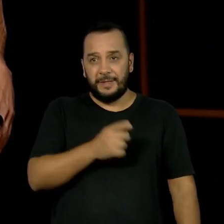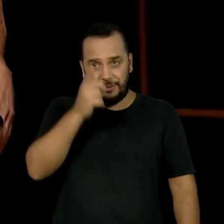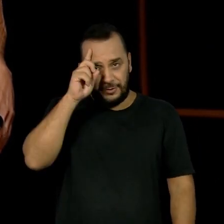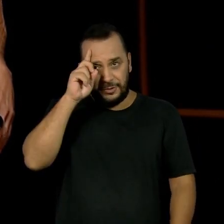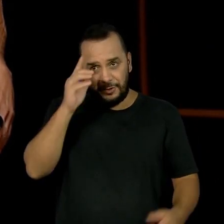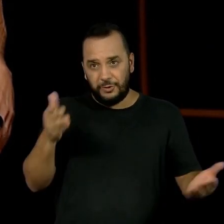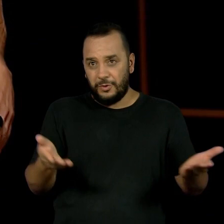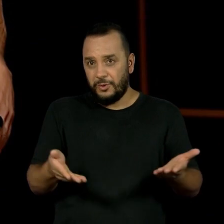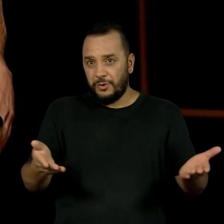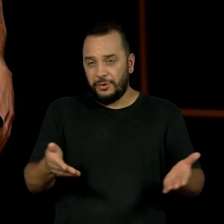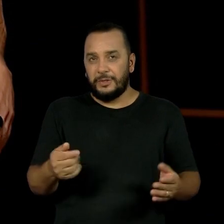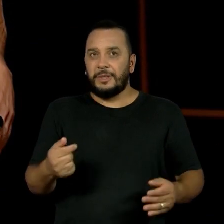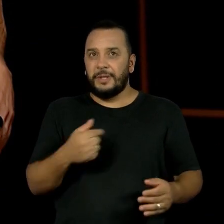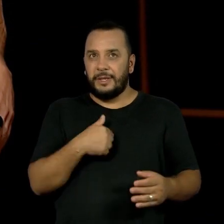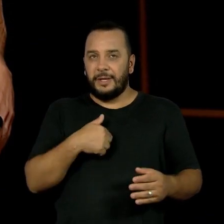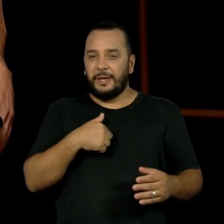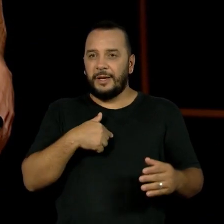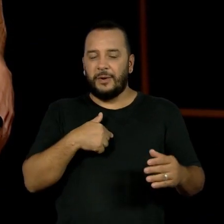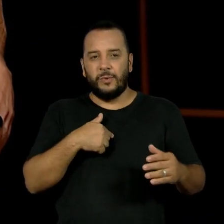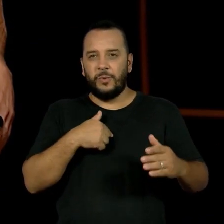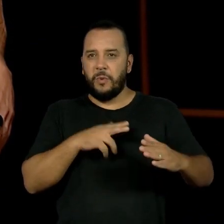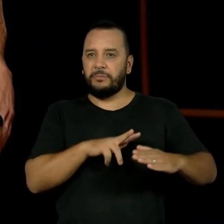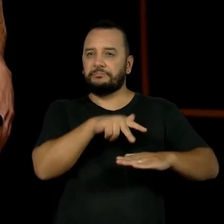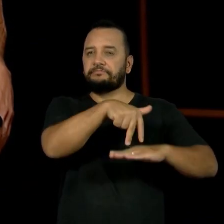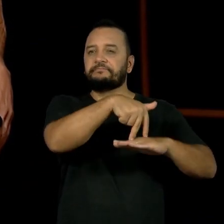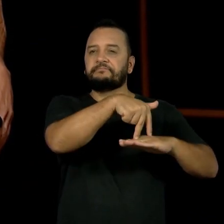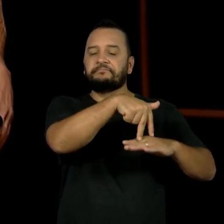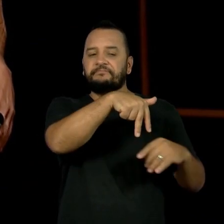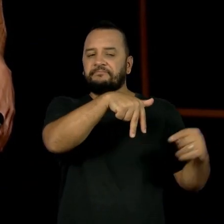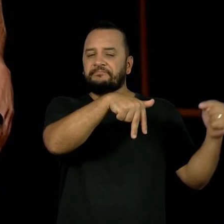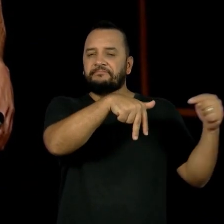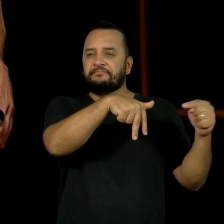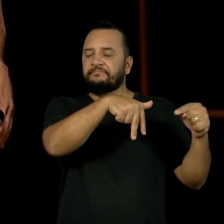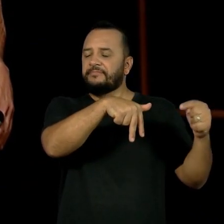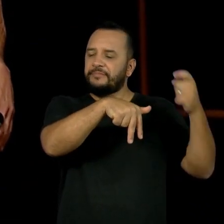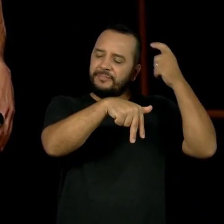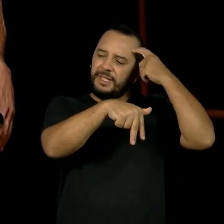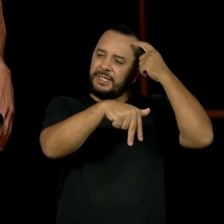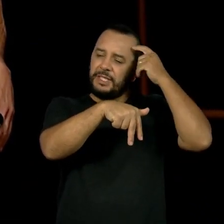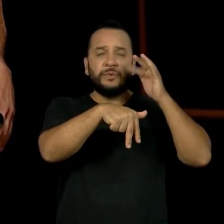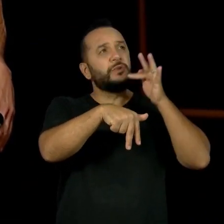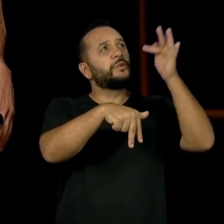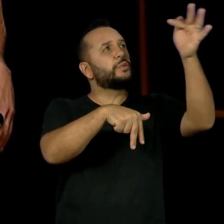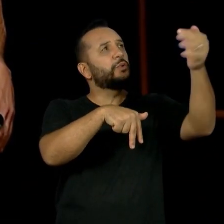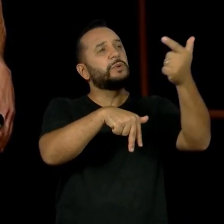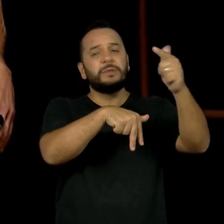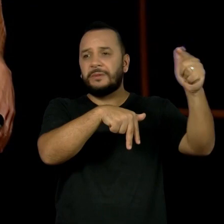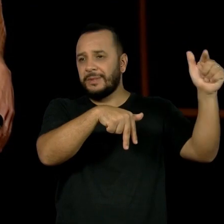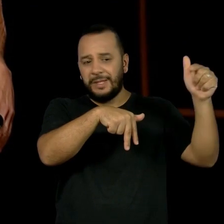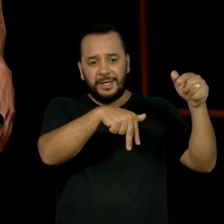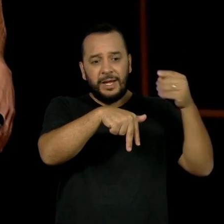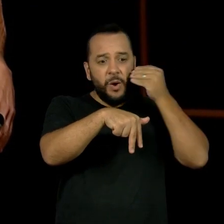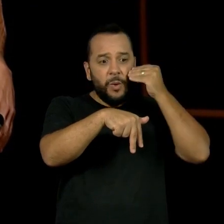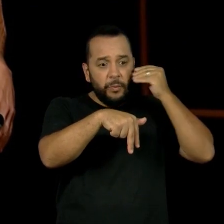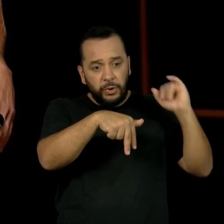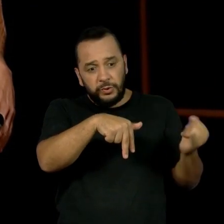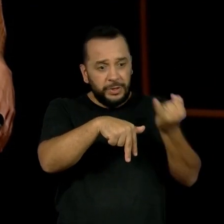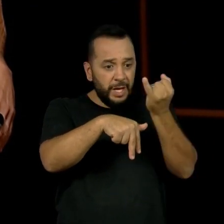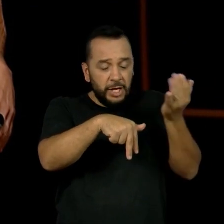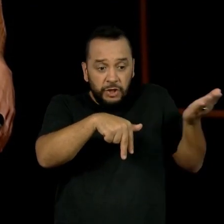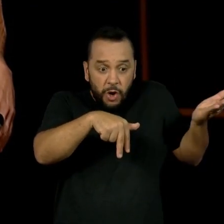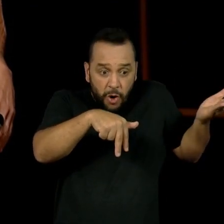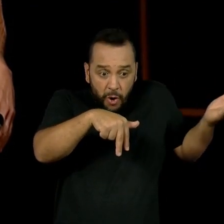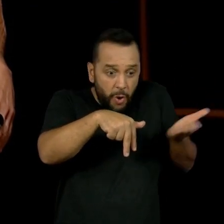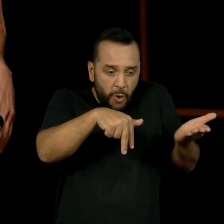palco passou a ser, sim, não haverá amanhã. Então, não posso perder uma oportunidade